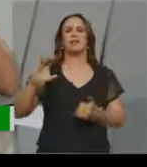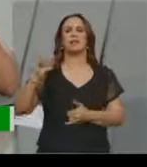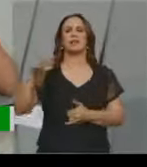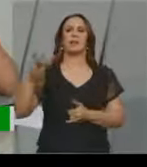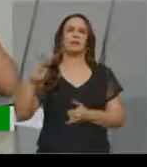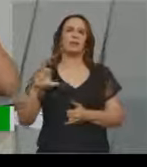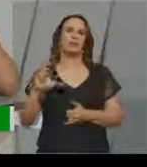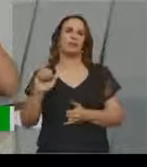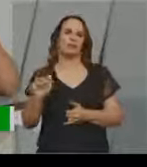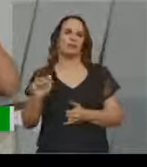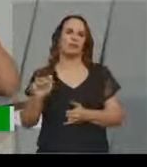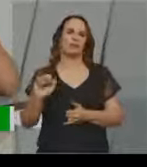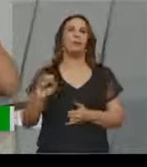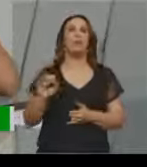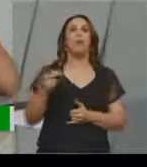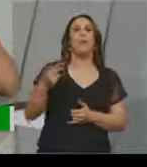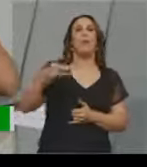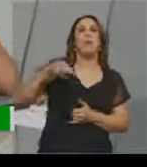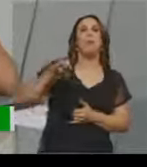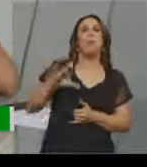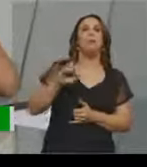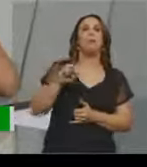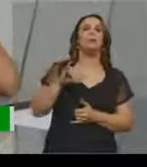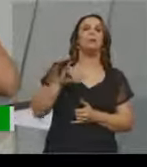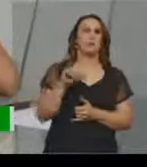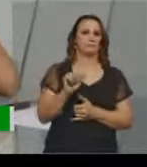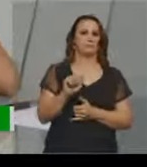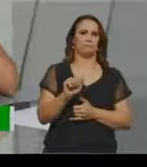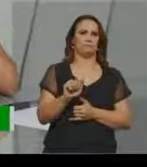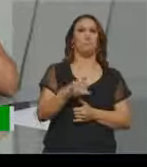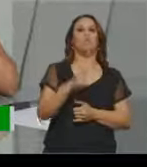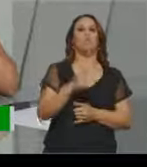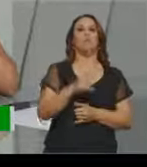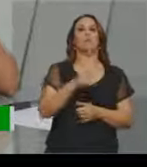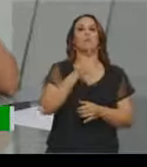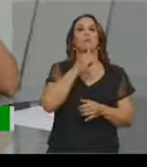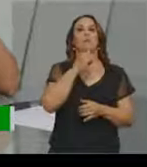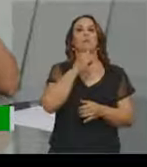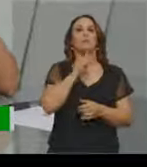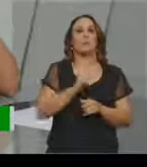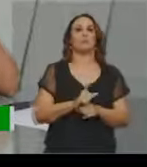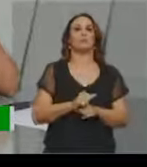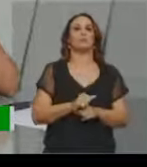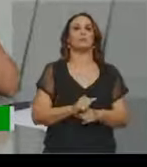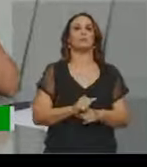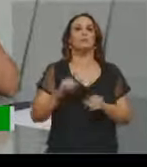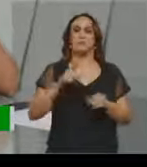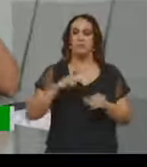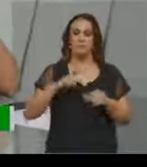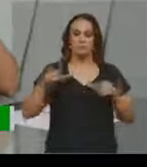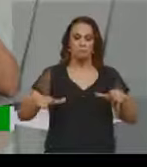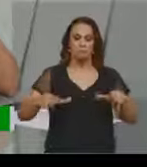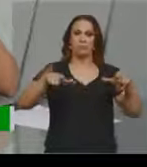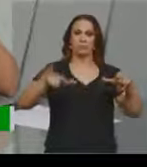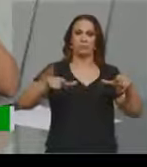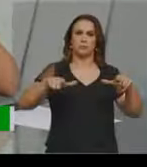por exemplo, as placas fotovoltaicas da energia solar? Então, ele recebe os fótons, que